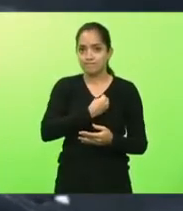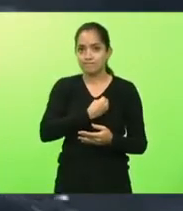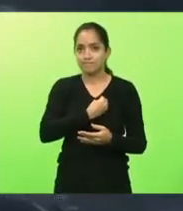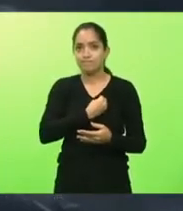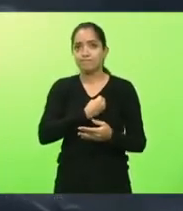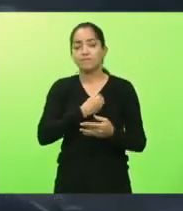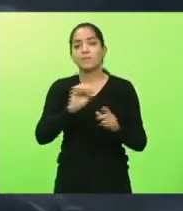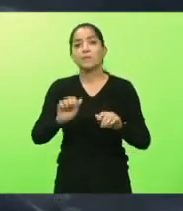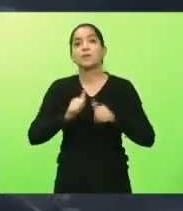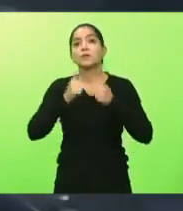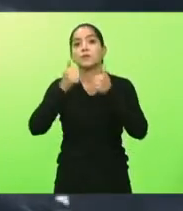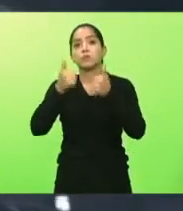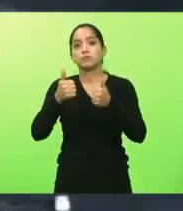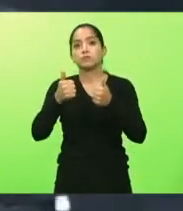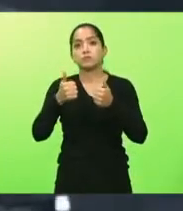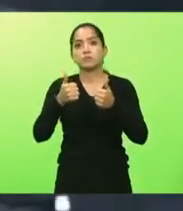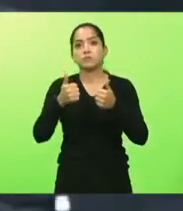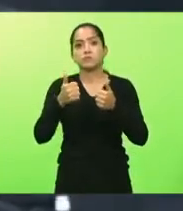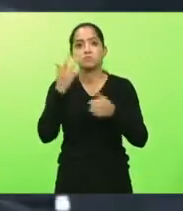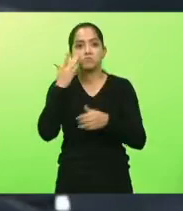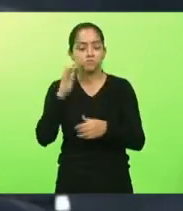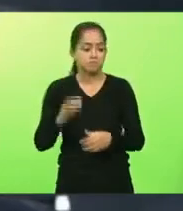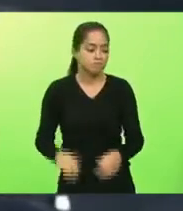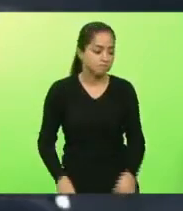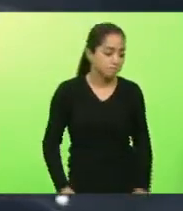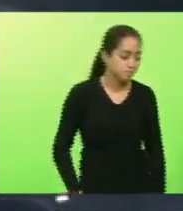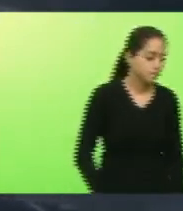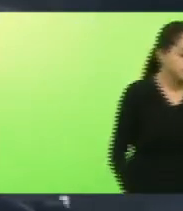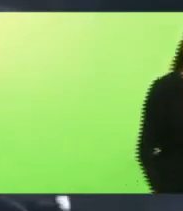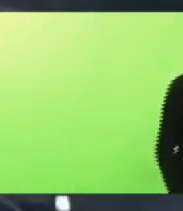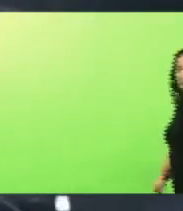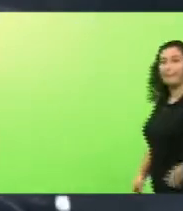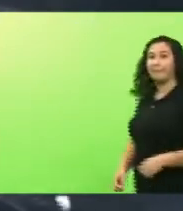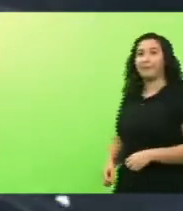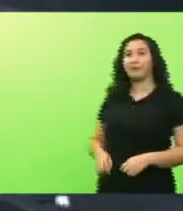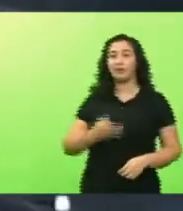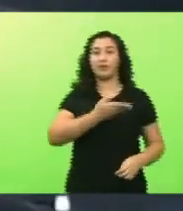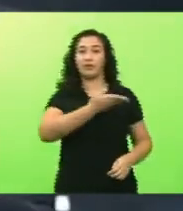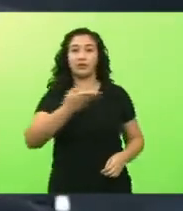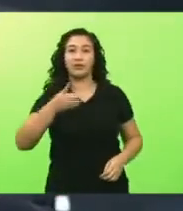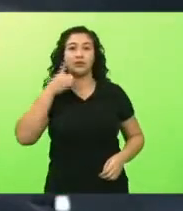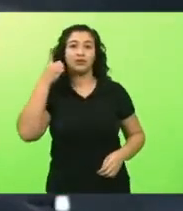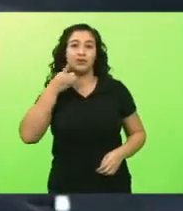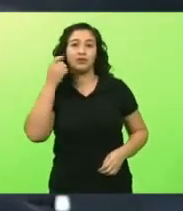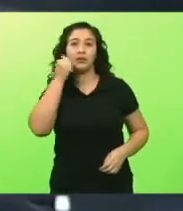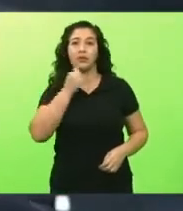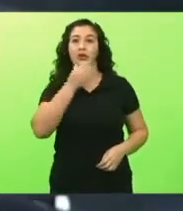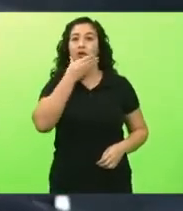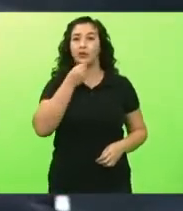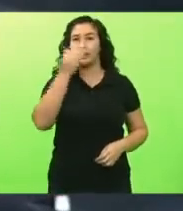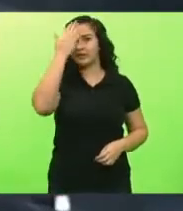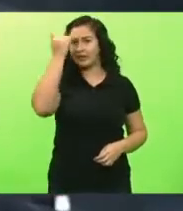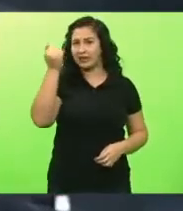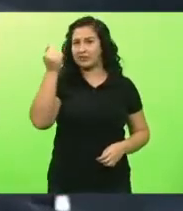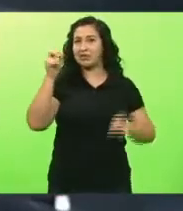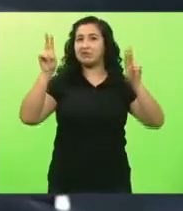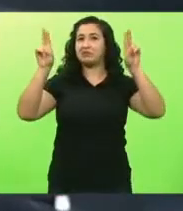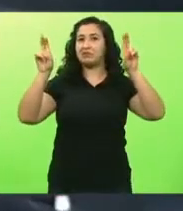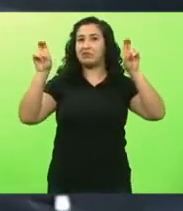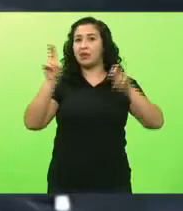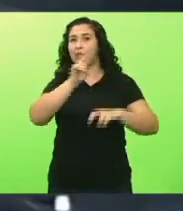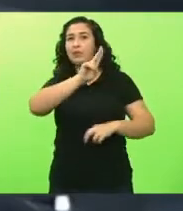melhor. Eu não sei se os meus colegas deputados, deputadas, sabem de quem é esta fala sábia